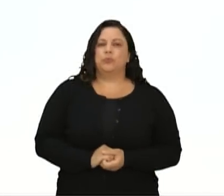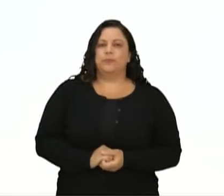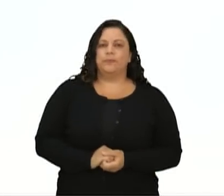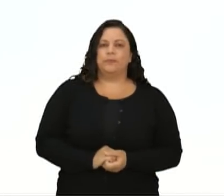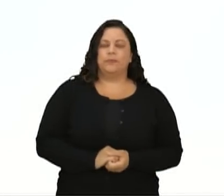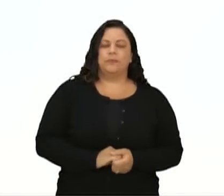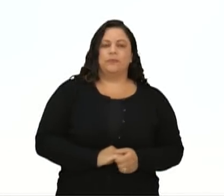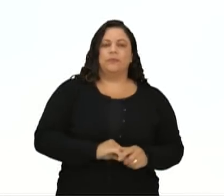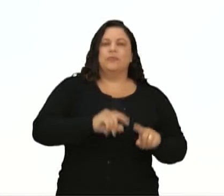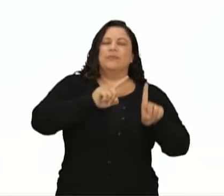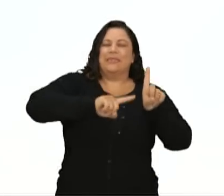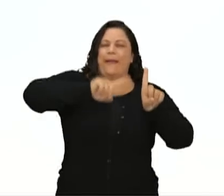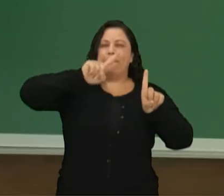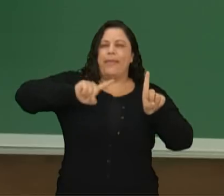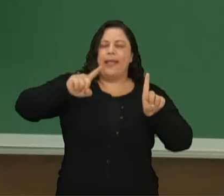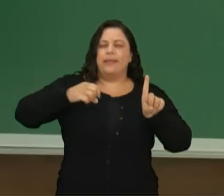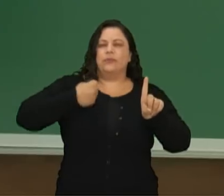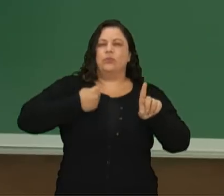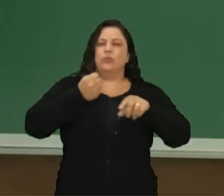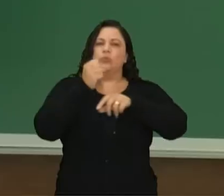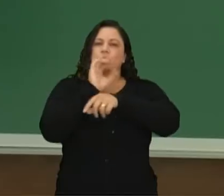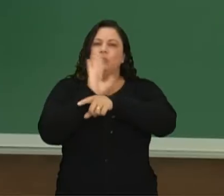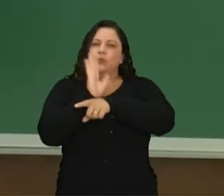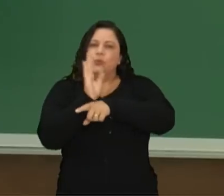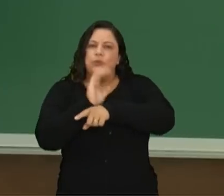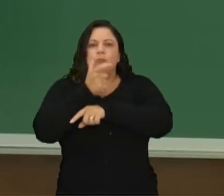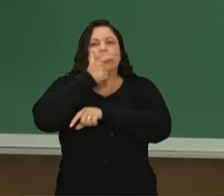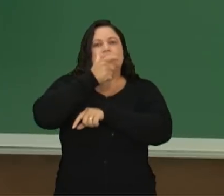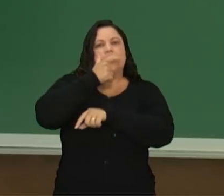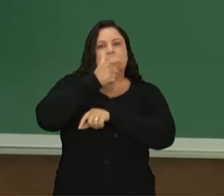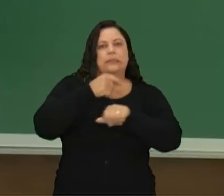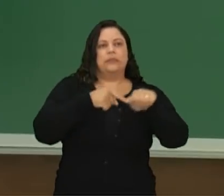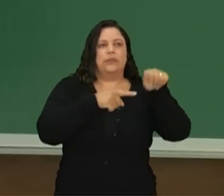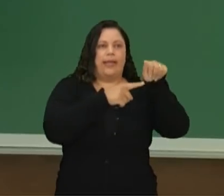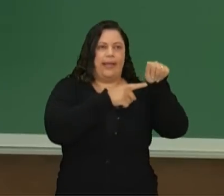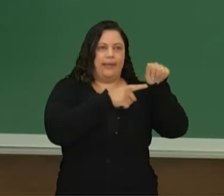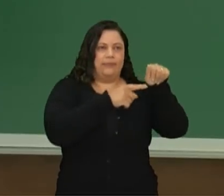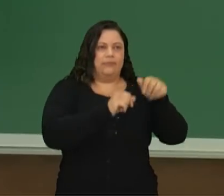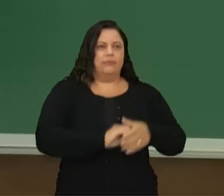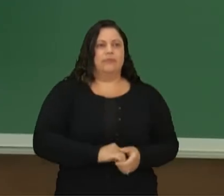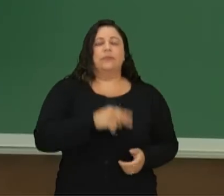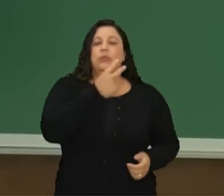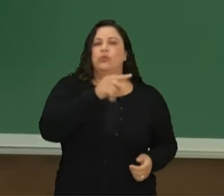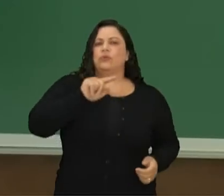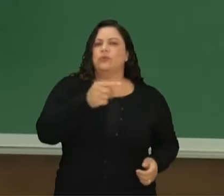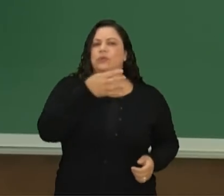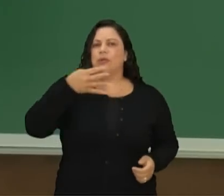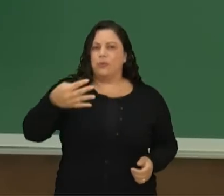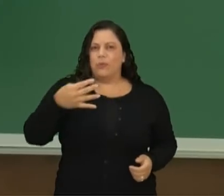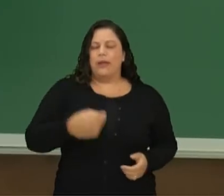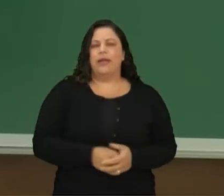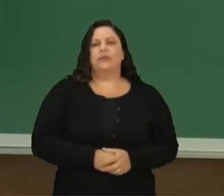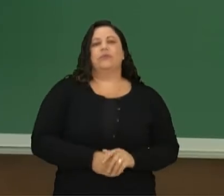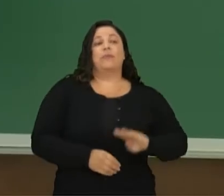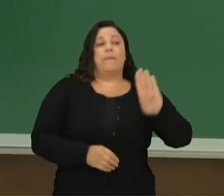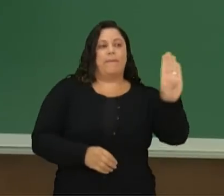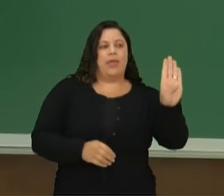filmes assistidos pelos alunos é letra A, 2,4, letra